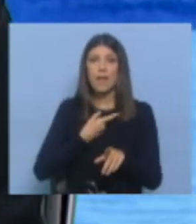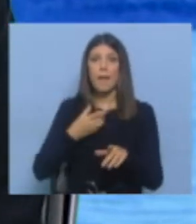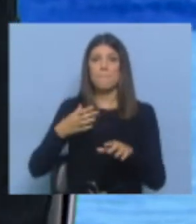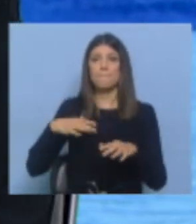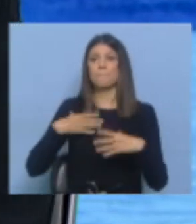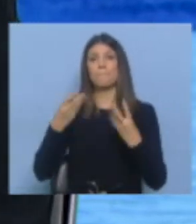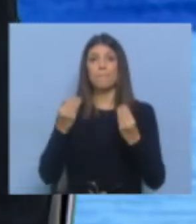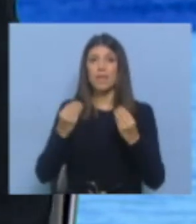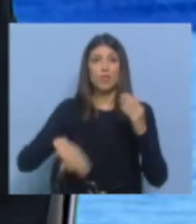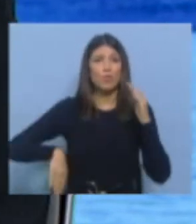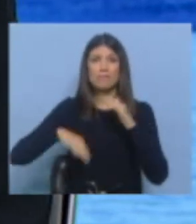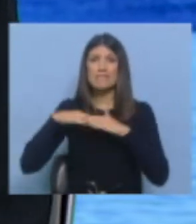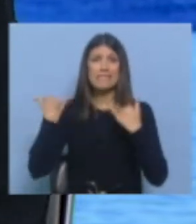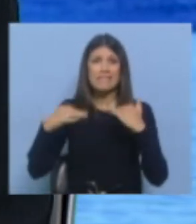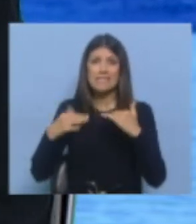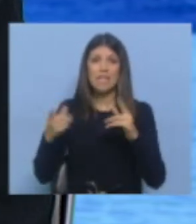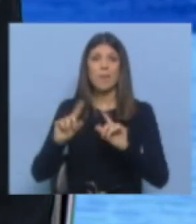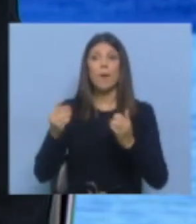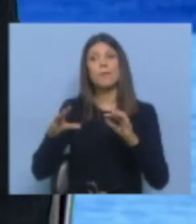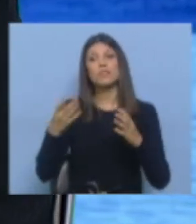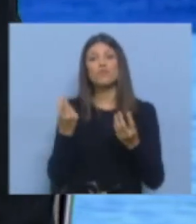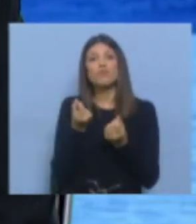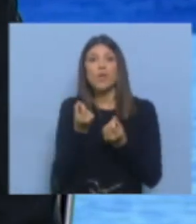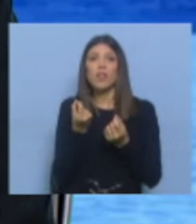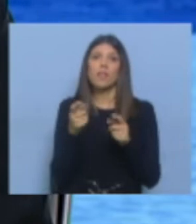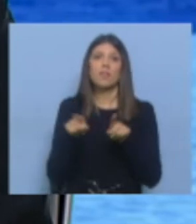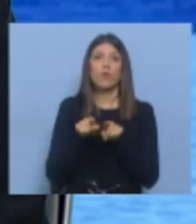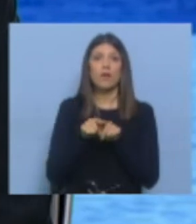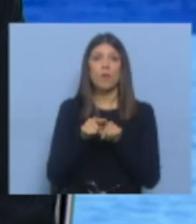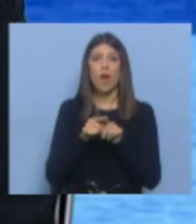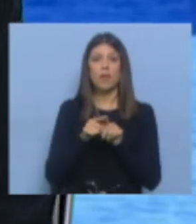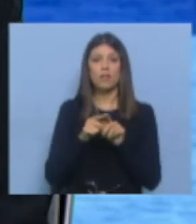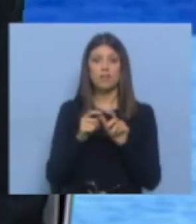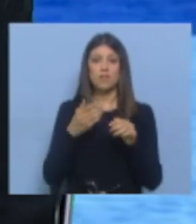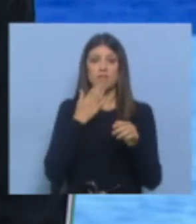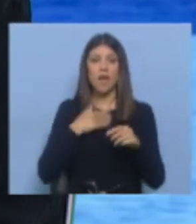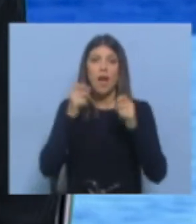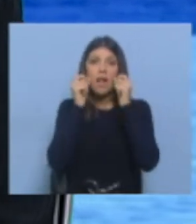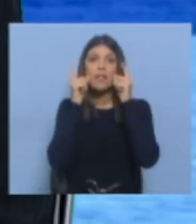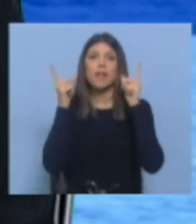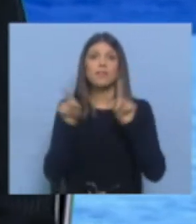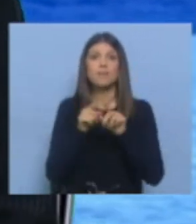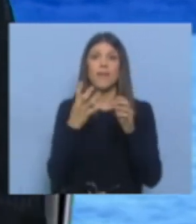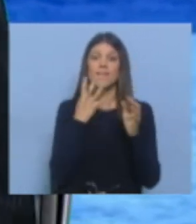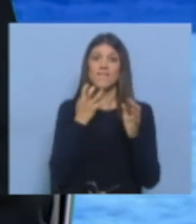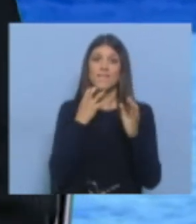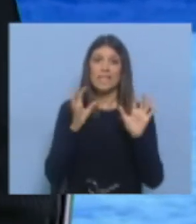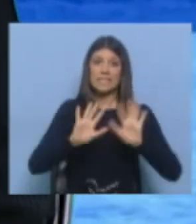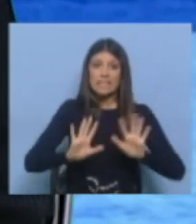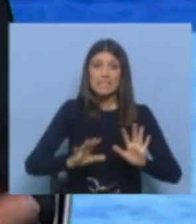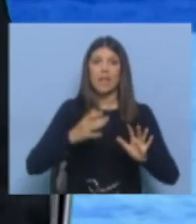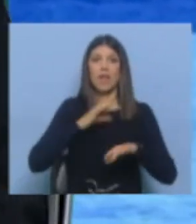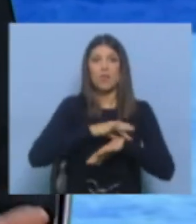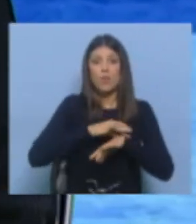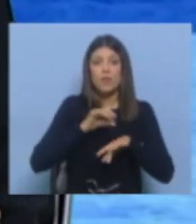consciencialização, todos nós podemos de facto contribuir para o avanço ou para a retração da doença, através do nosso